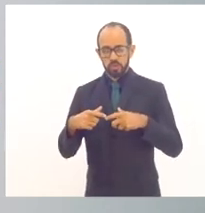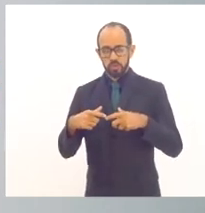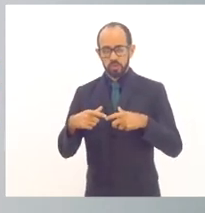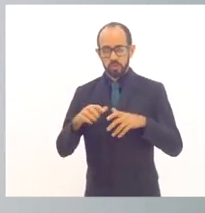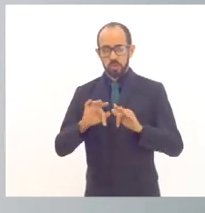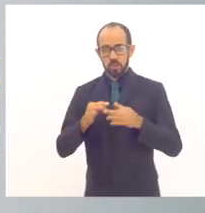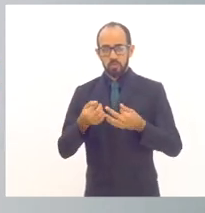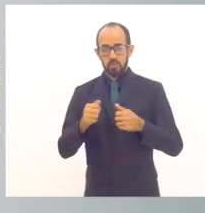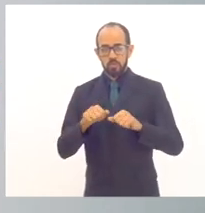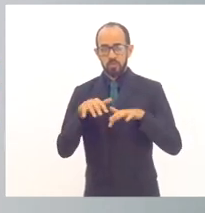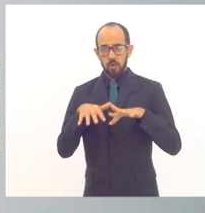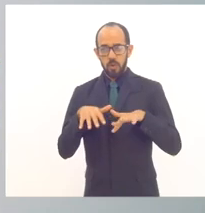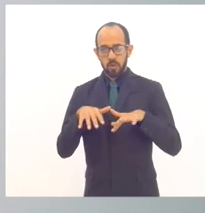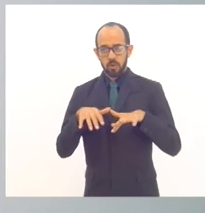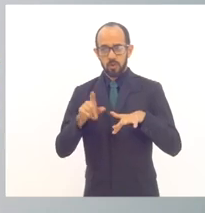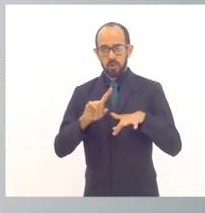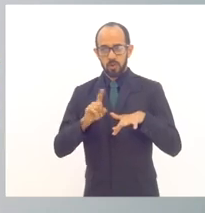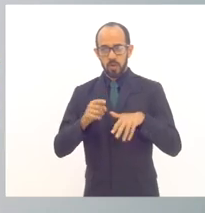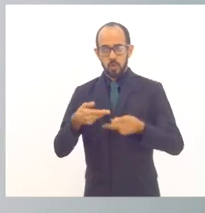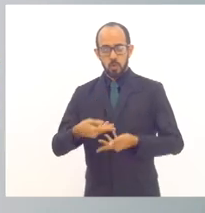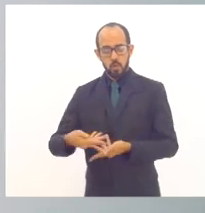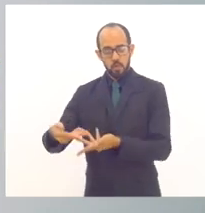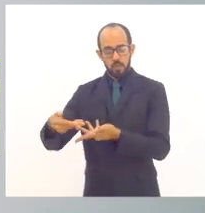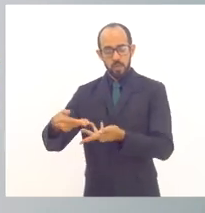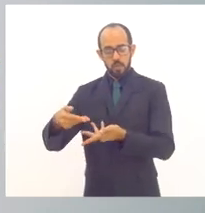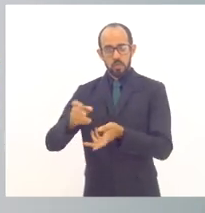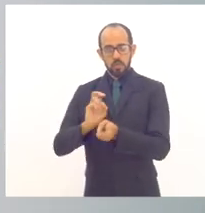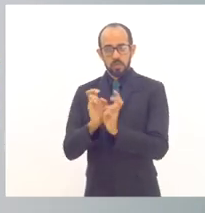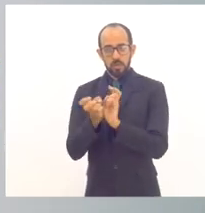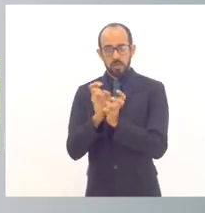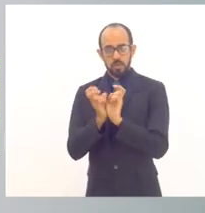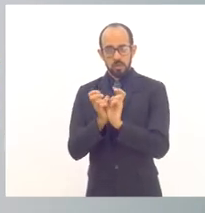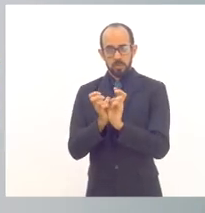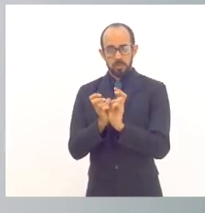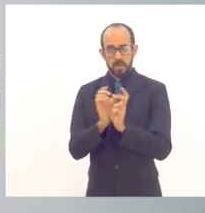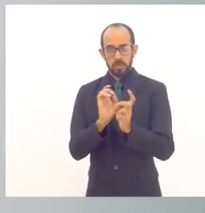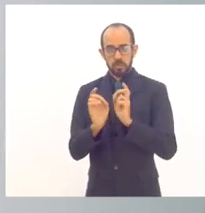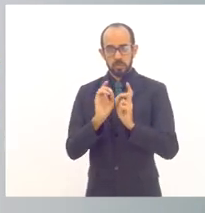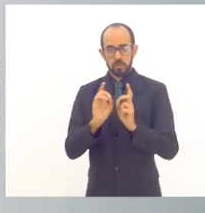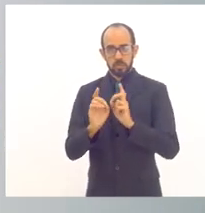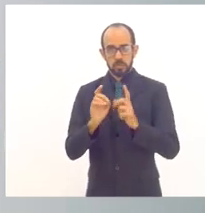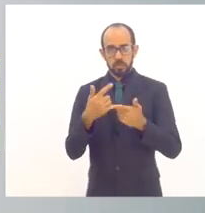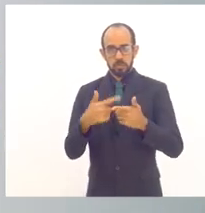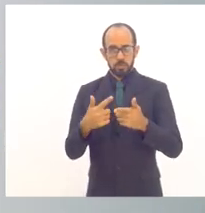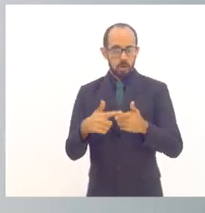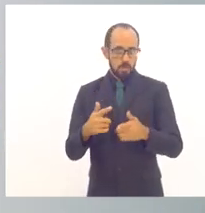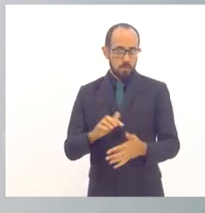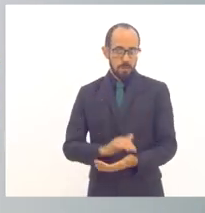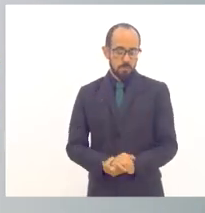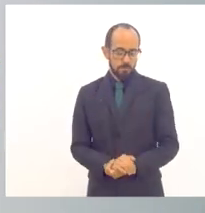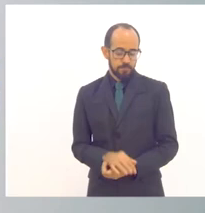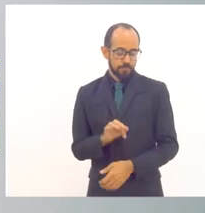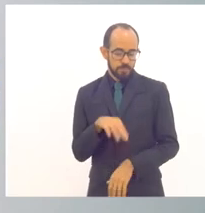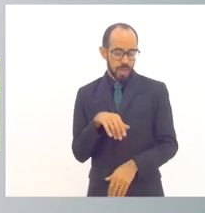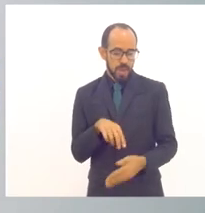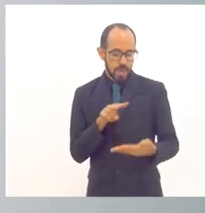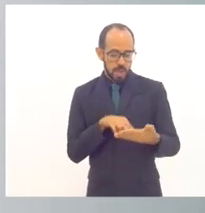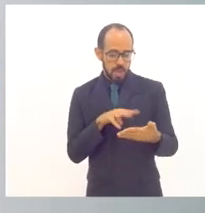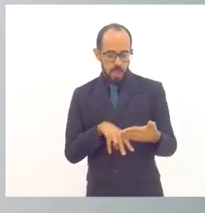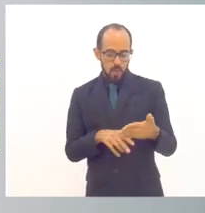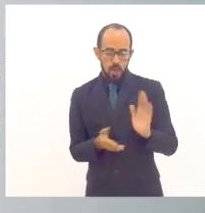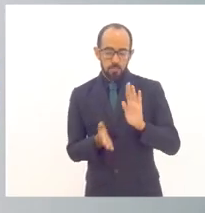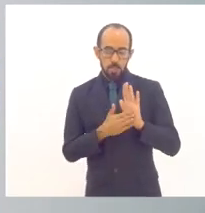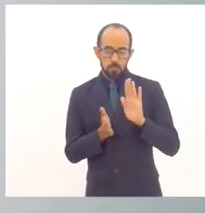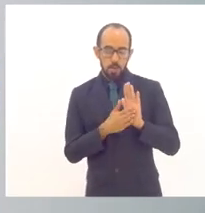fórum que não chamou os capoeiristas para debater essa questão. Galera, quem leu a proposta